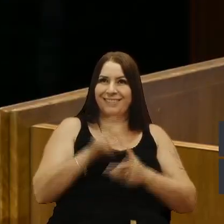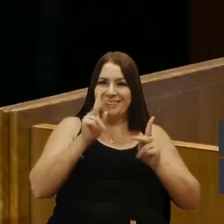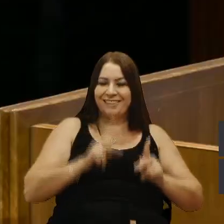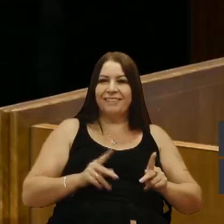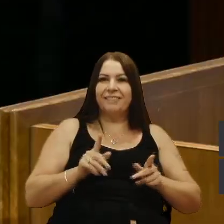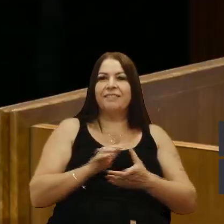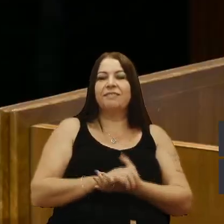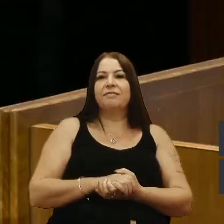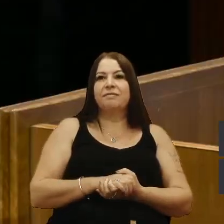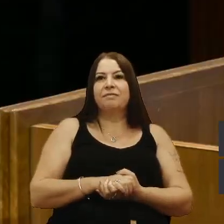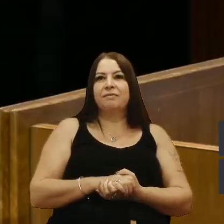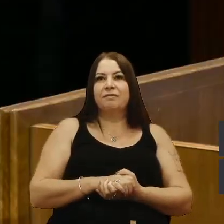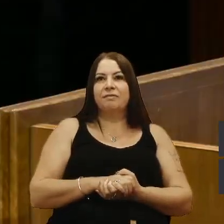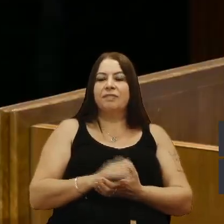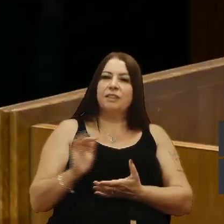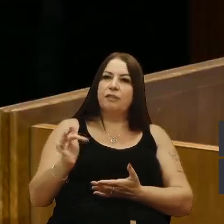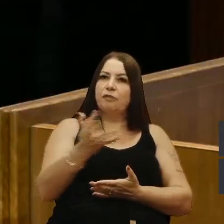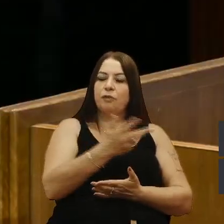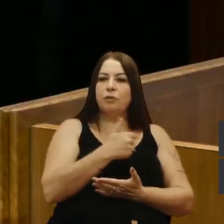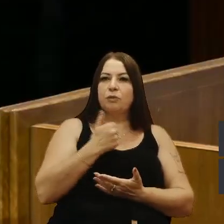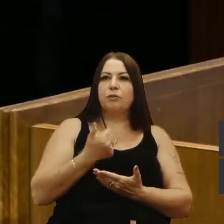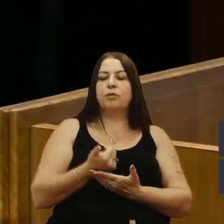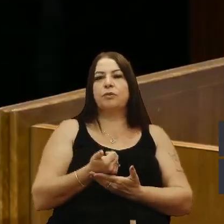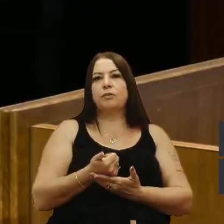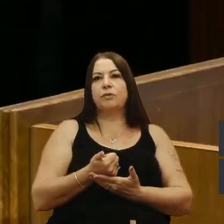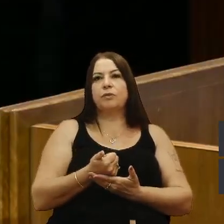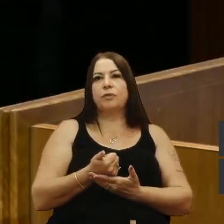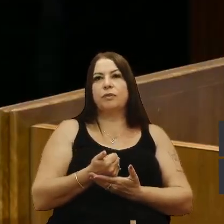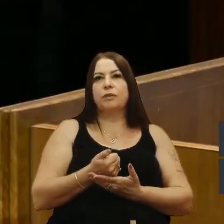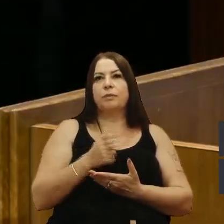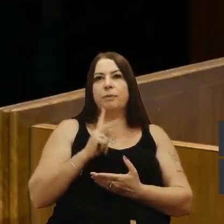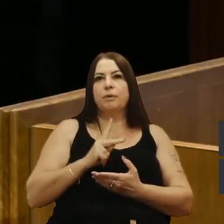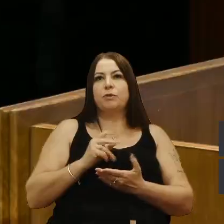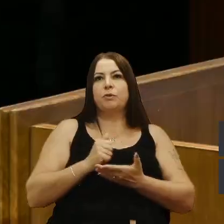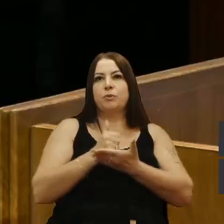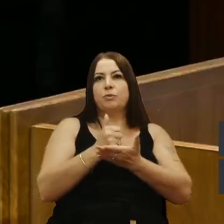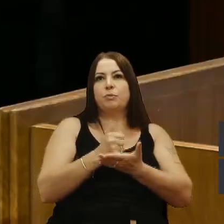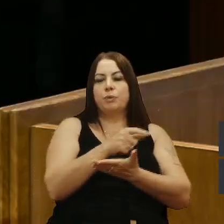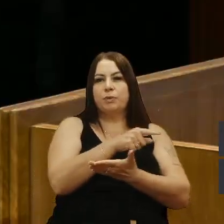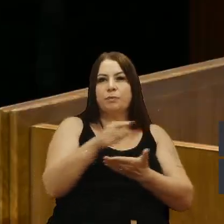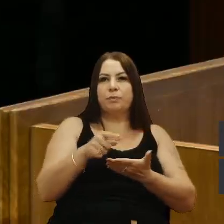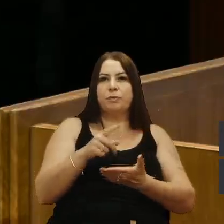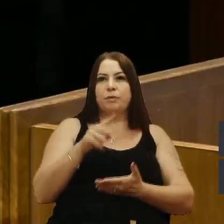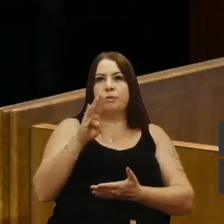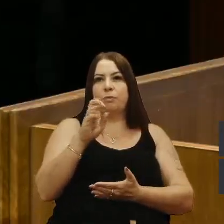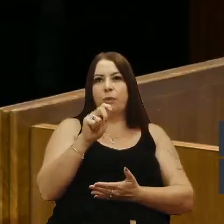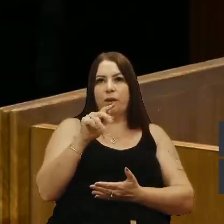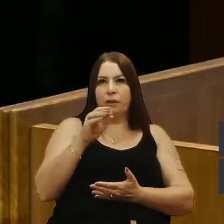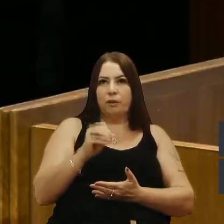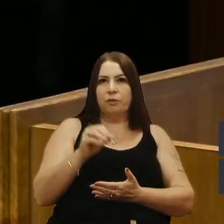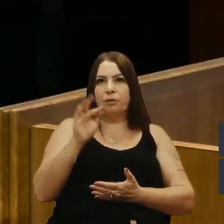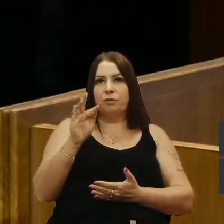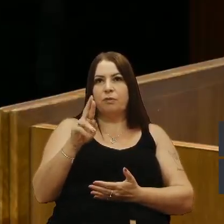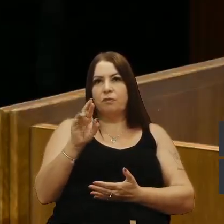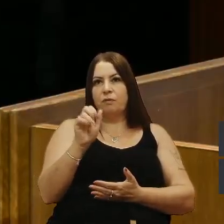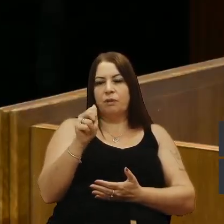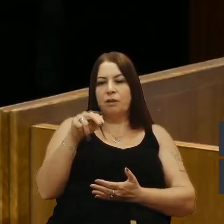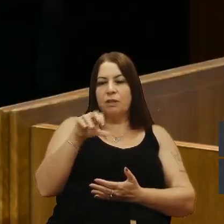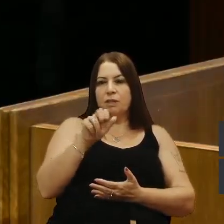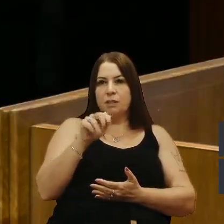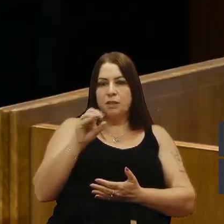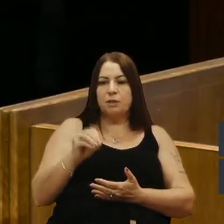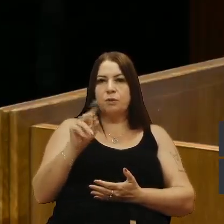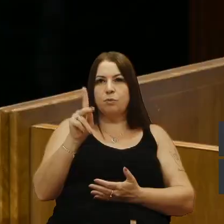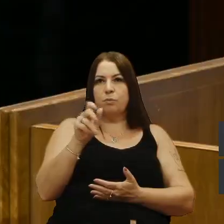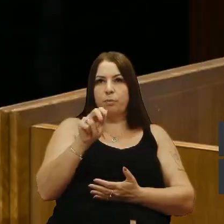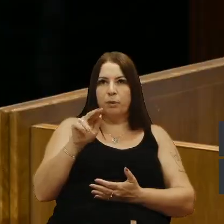né? Levarei todos os componentes do nosso gabinete, o Bernardo, o Francisco, o Paulinho